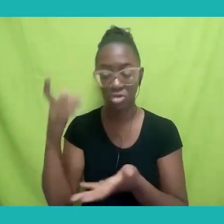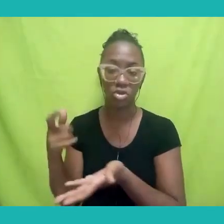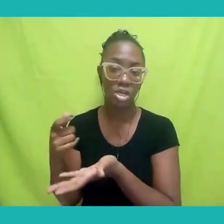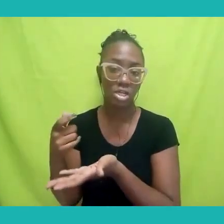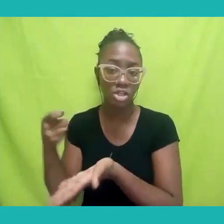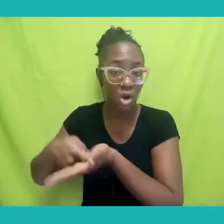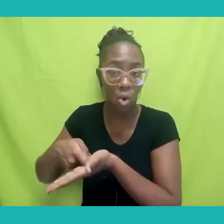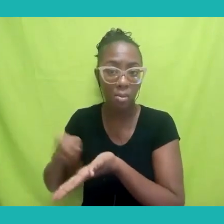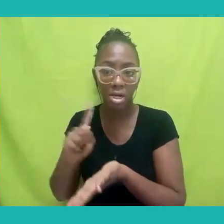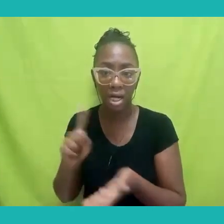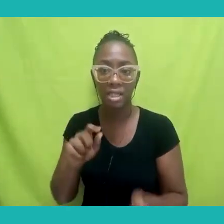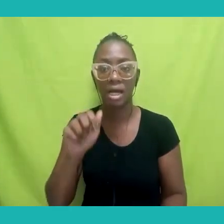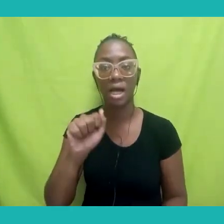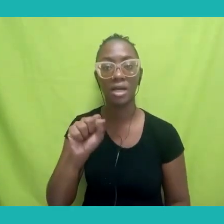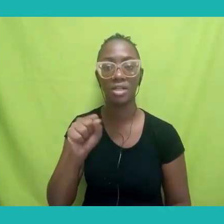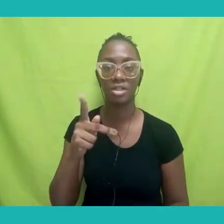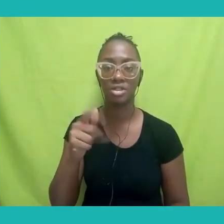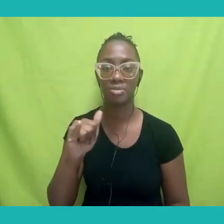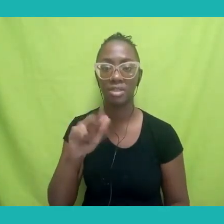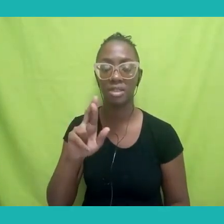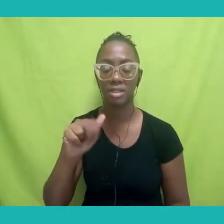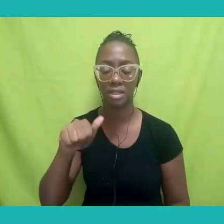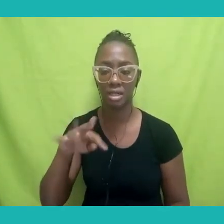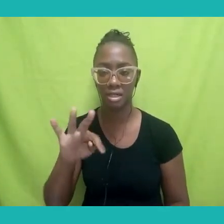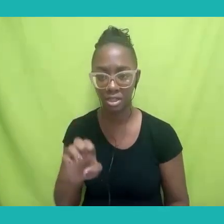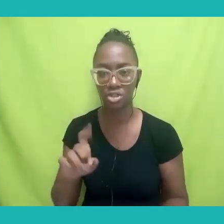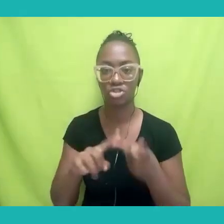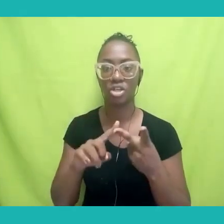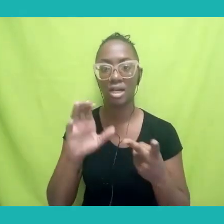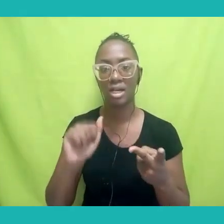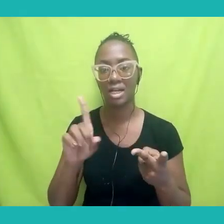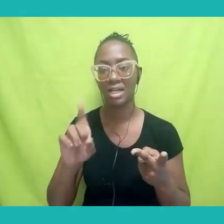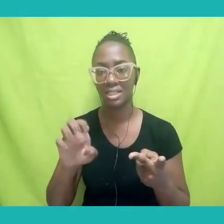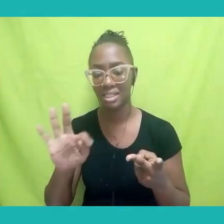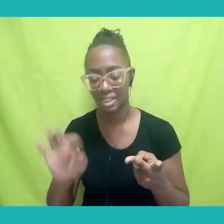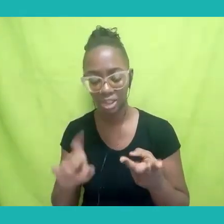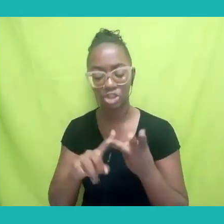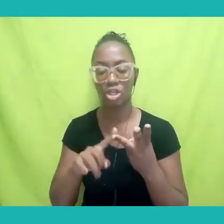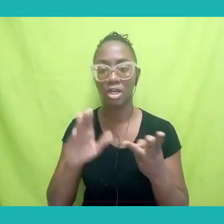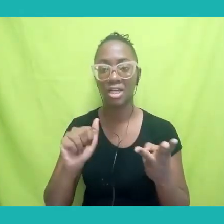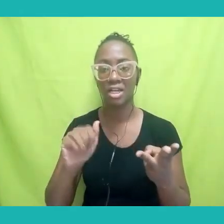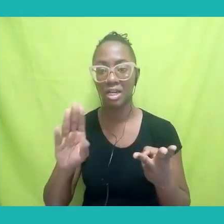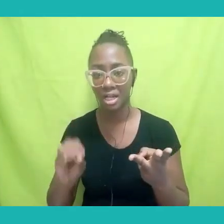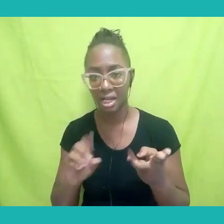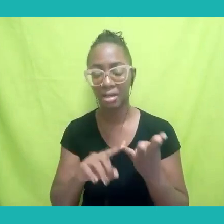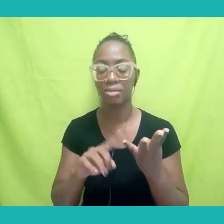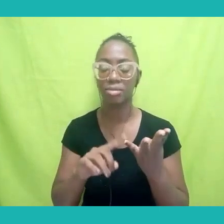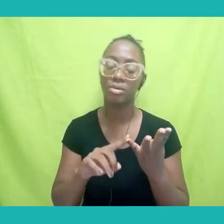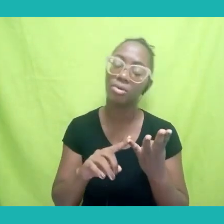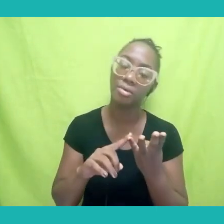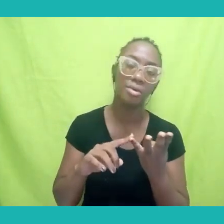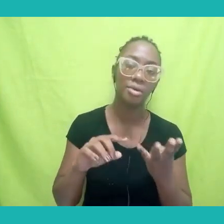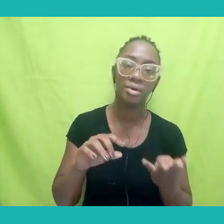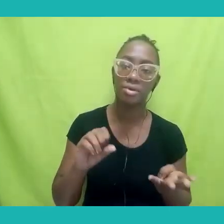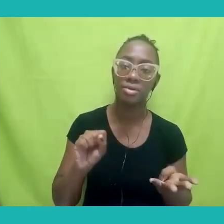da Marinha, cadetes do Exército da Aeronáutica, cabos, soldados, né, marinheiros e taifeiros com menos de 2